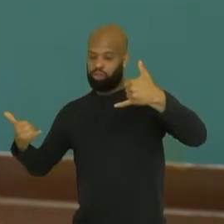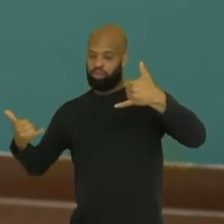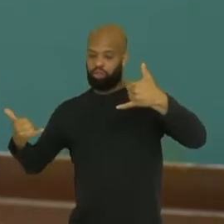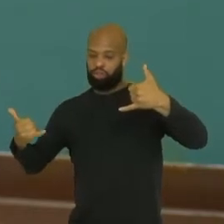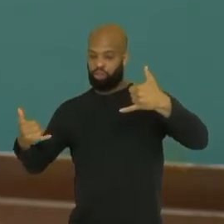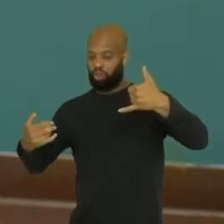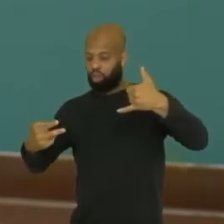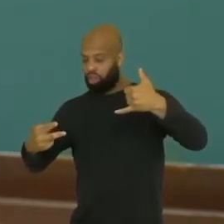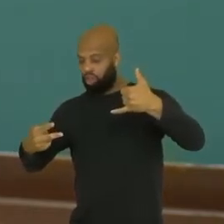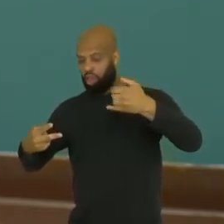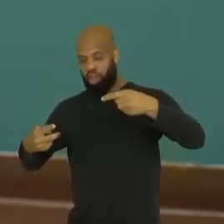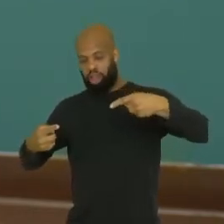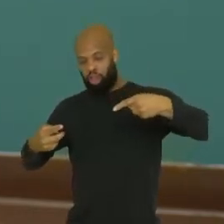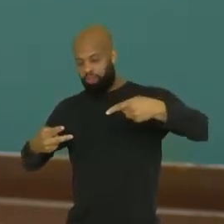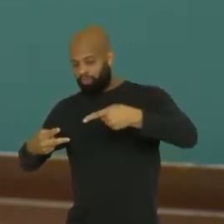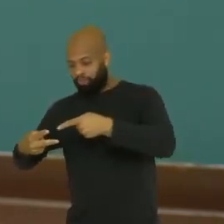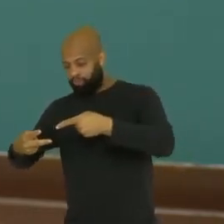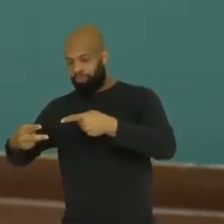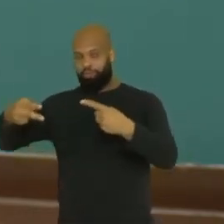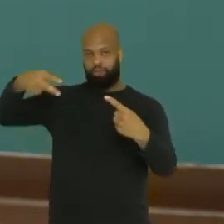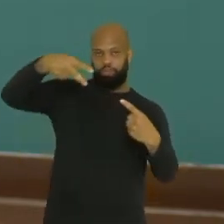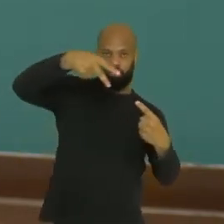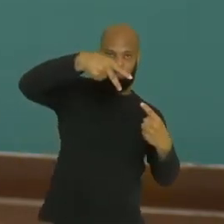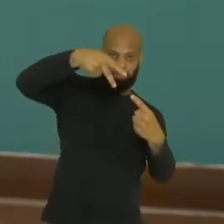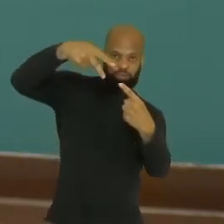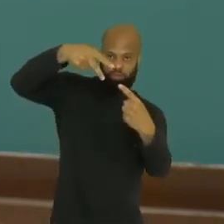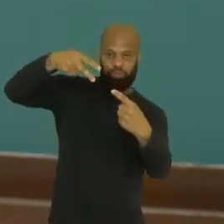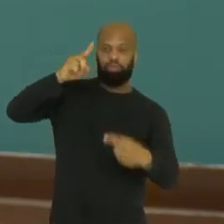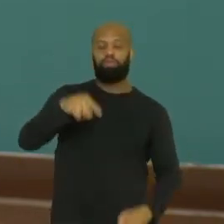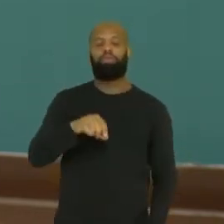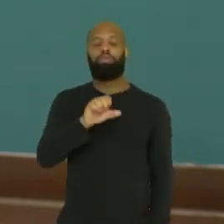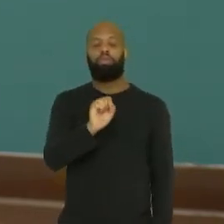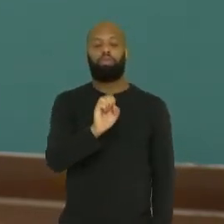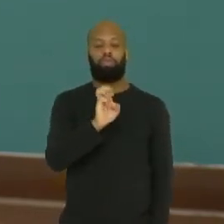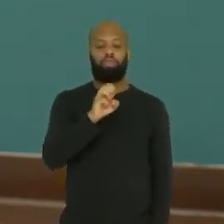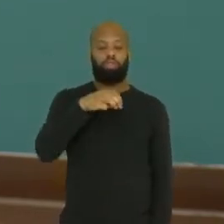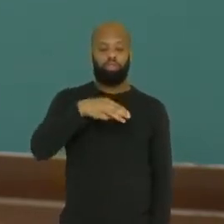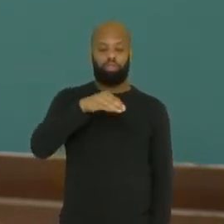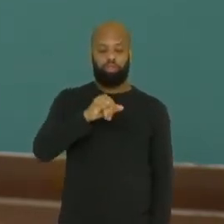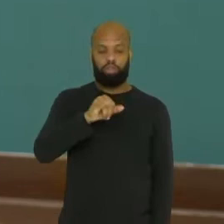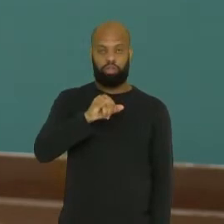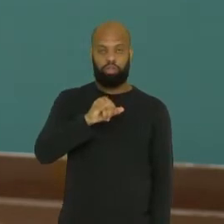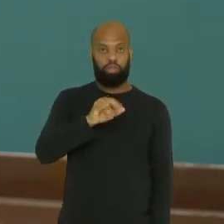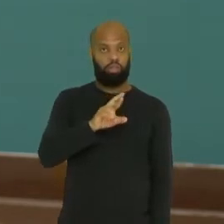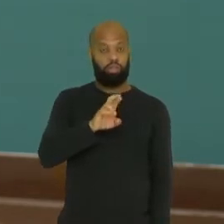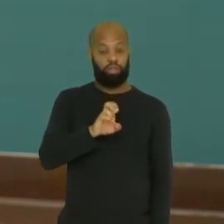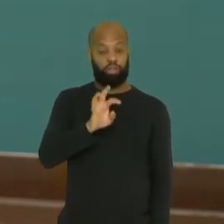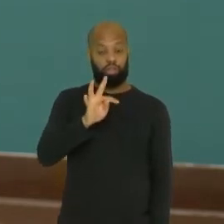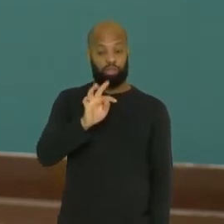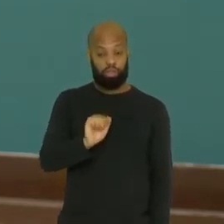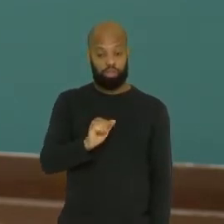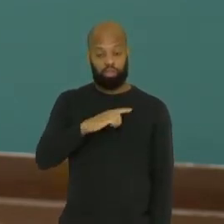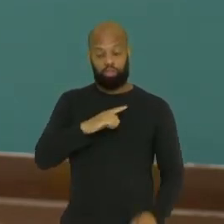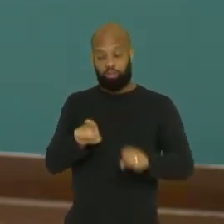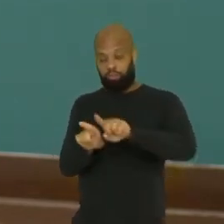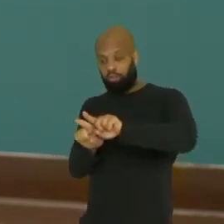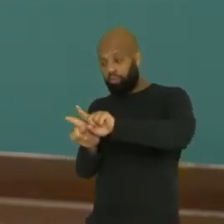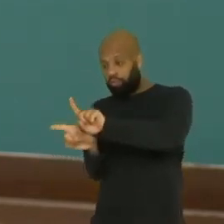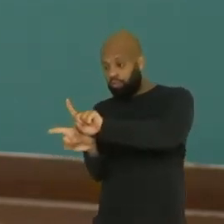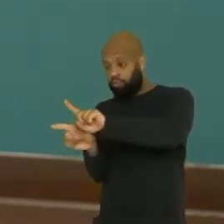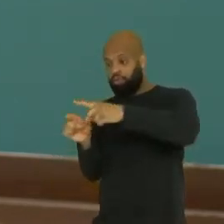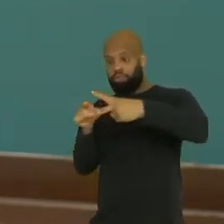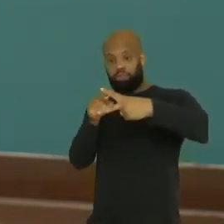na definição. Então, essas duas semirretas, a abertura entre elas, a gente tem o que a gente chama